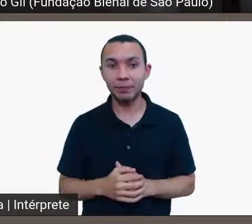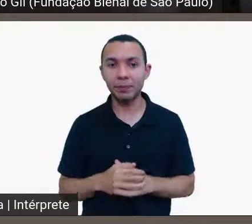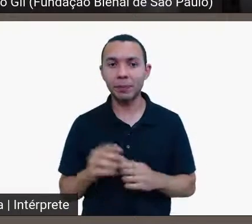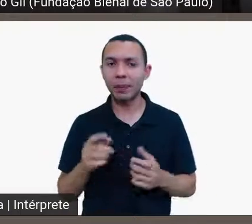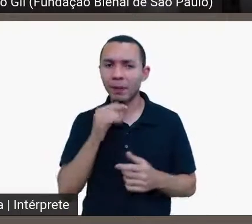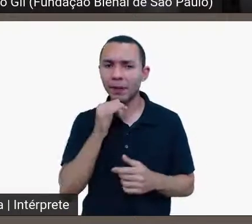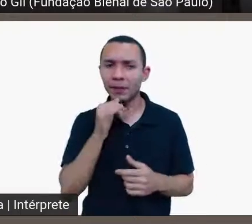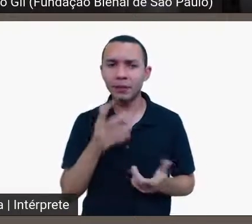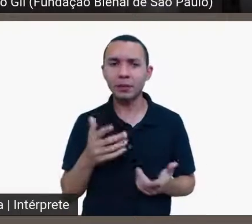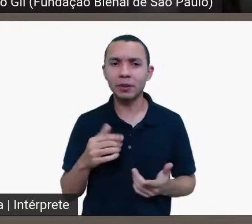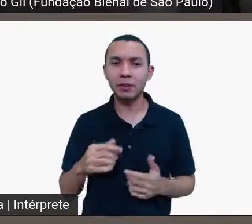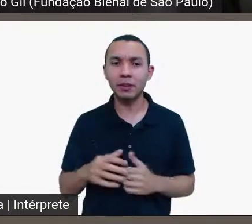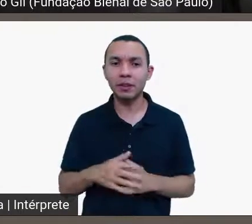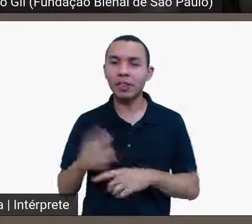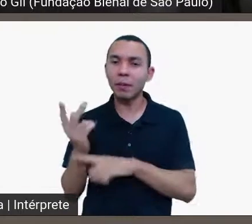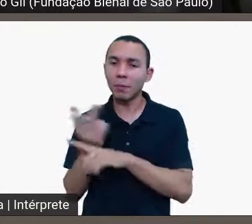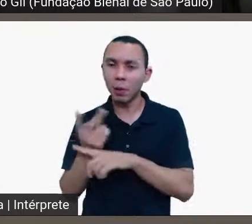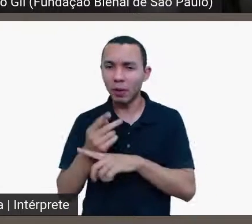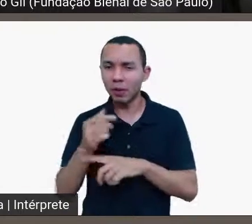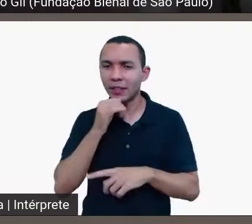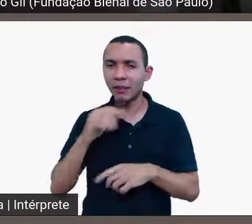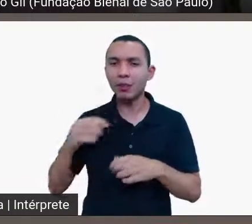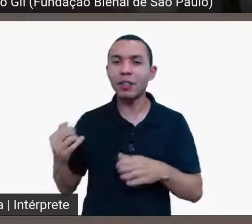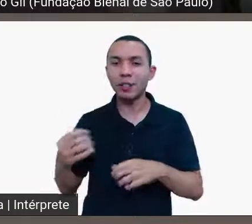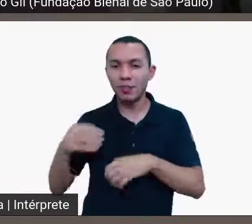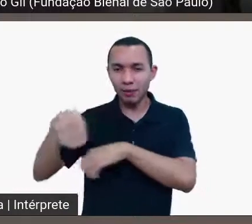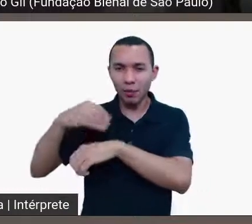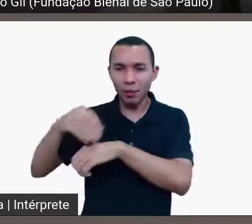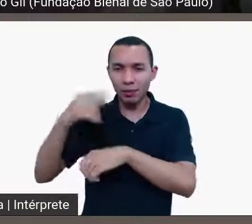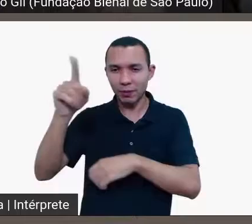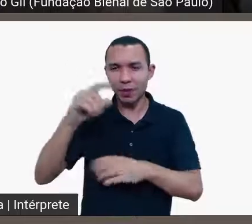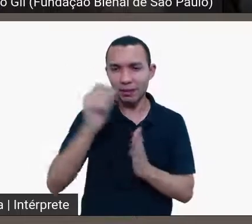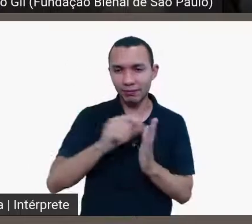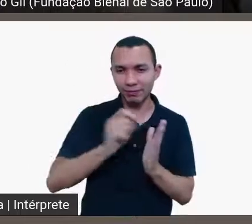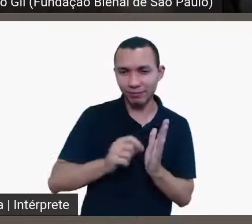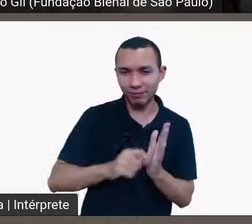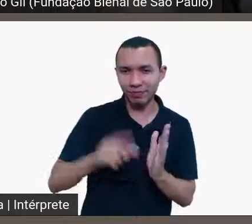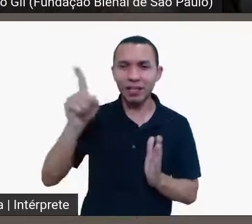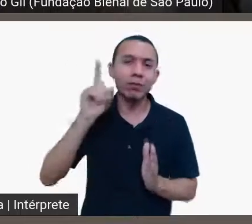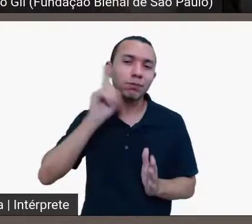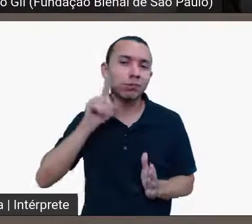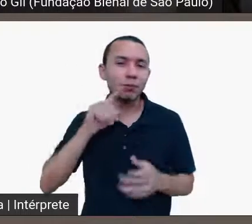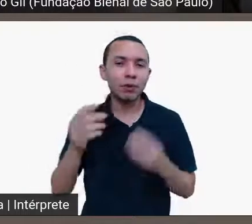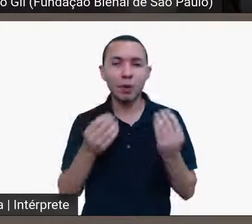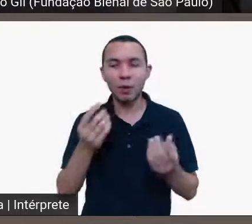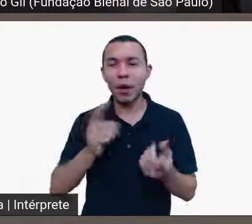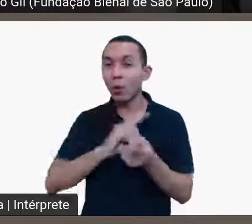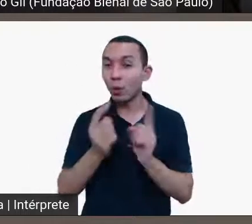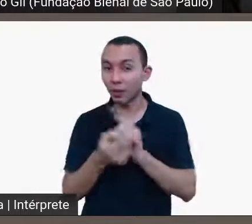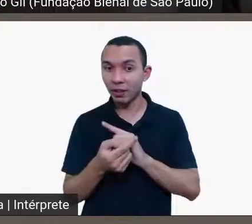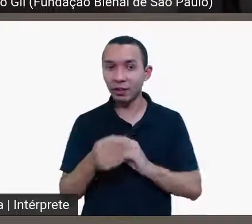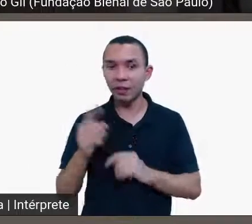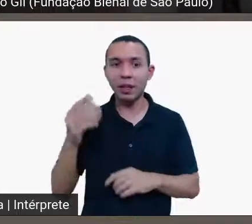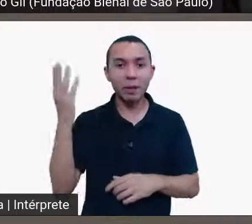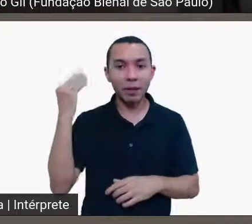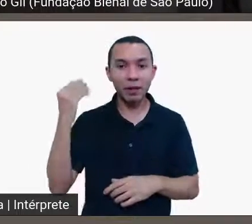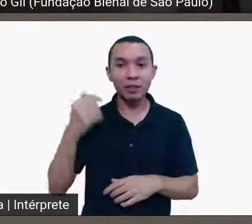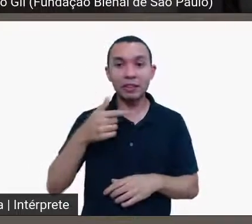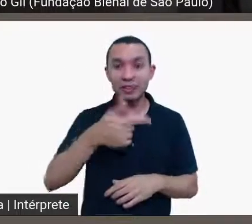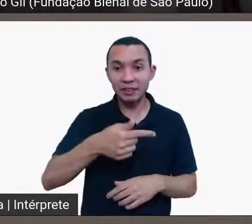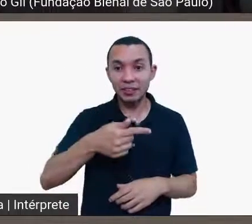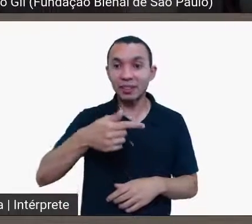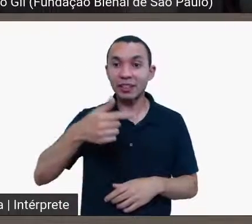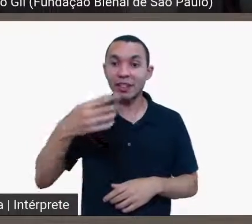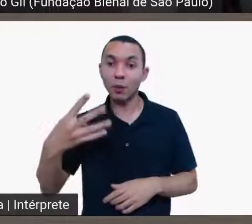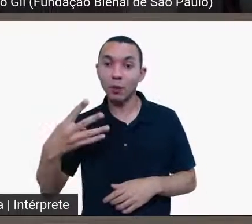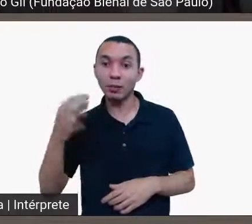Eu nem vou procurar, mas você procurar os dados de alfabetização... Imagine só, é o contrário. Ela tem 74% de alfabetizado e